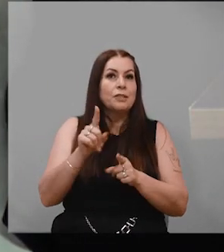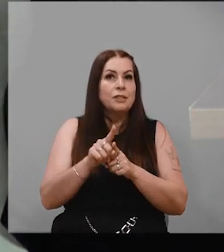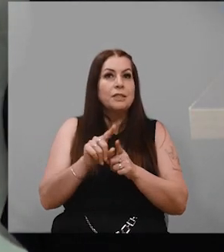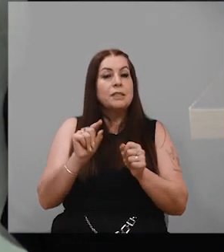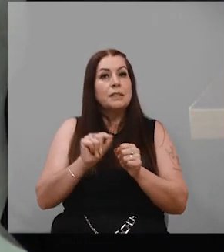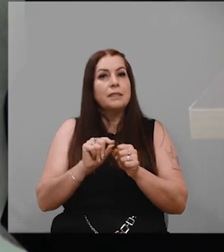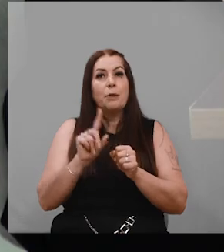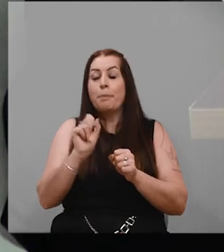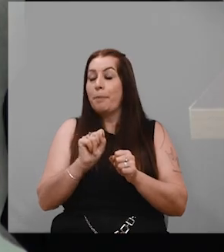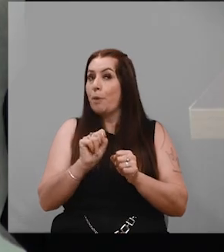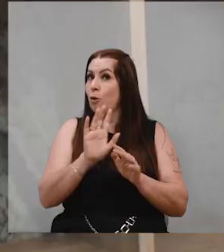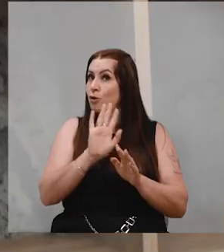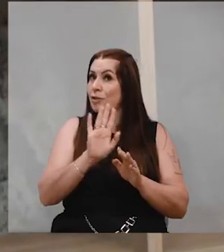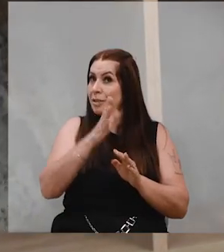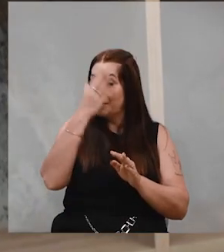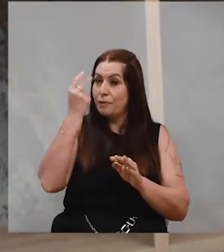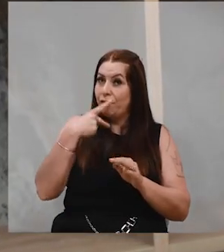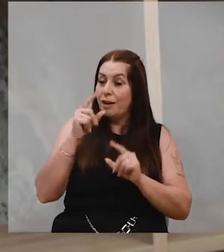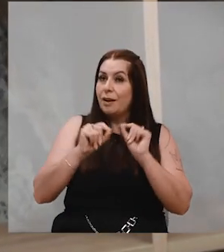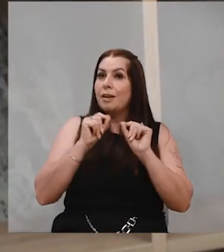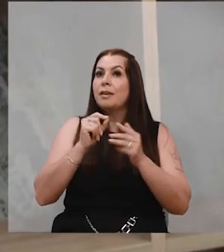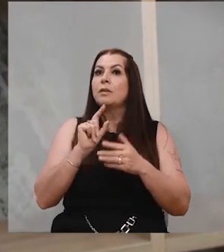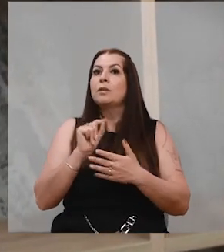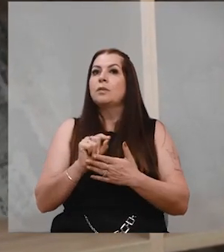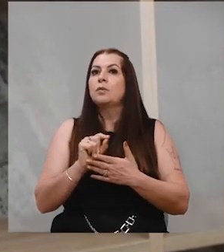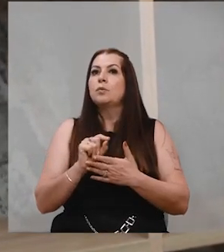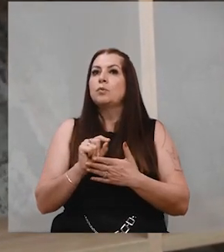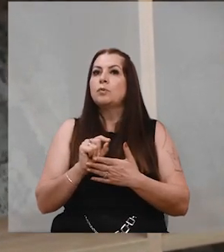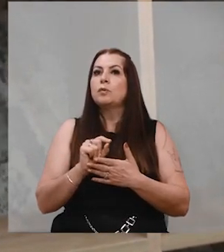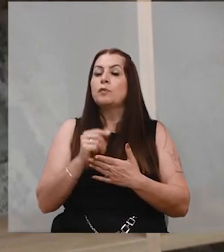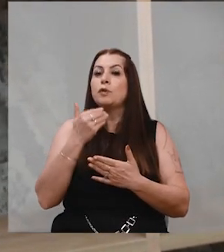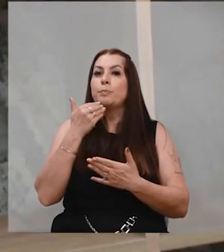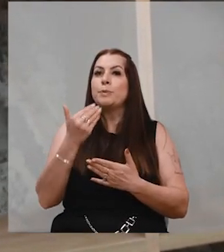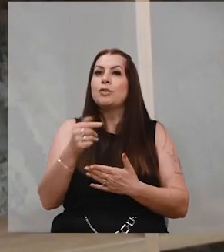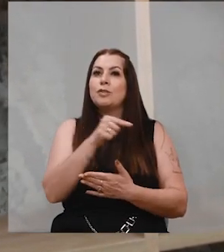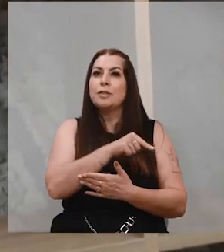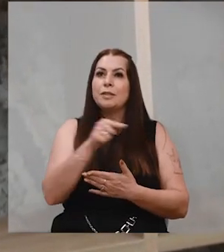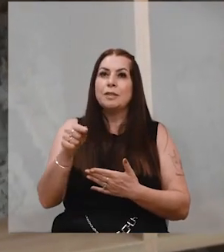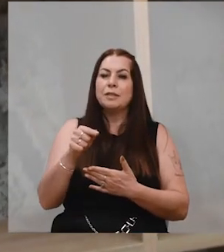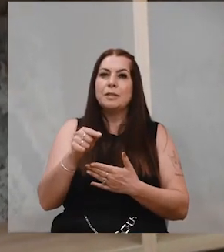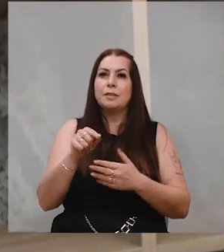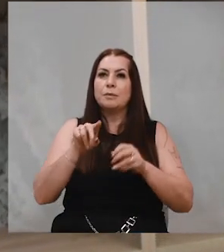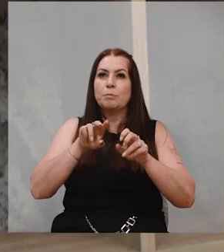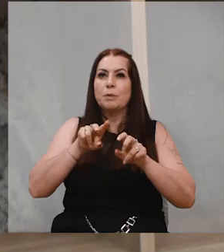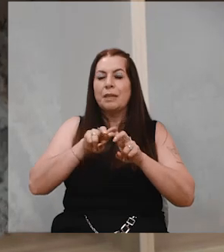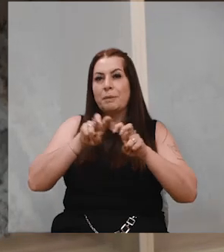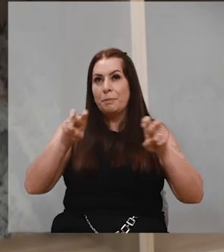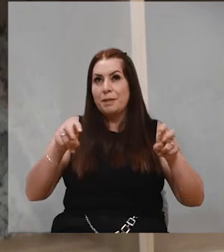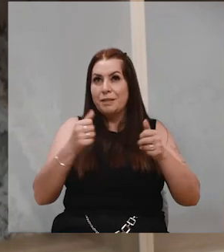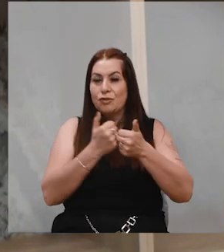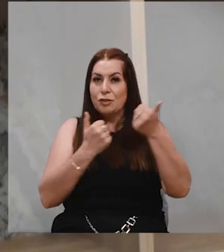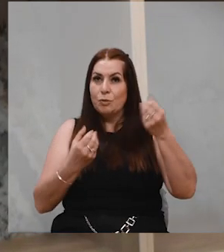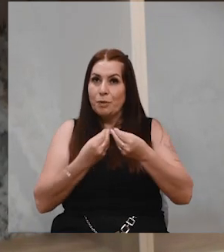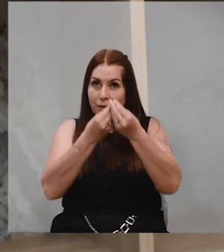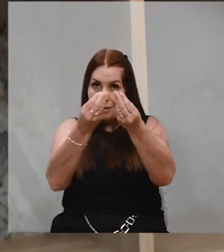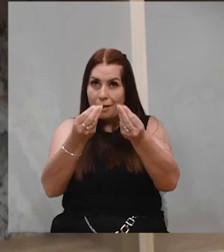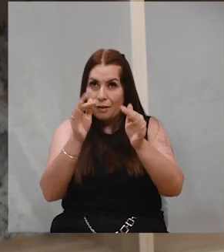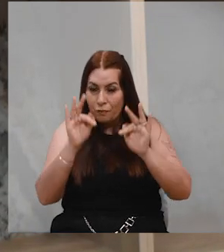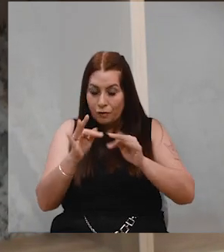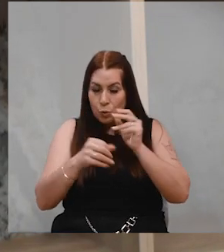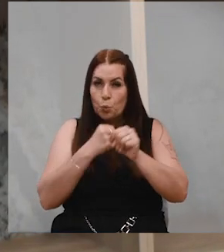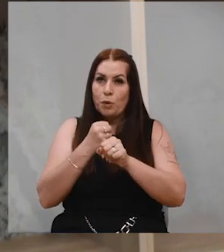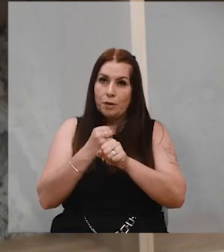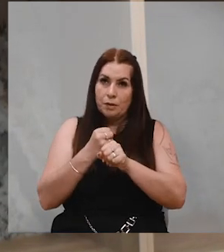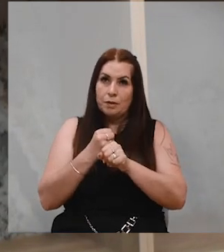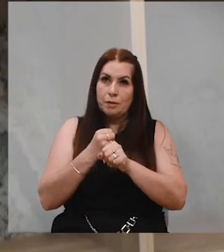e aí a gente não pode deixar de falar a respeito do que nos foi solicitado pela mesa diretora para que a gente entregasse no final do